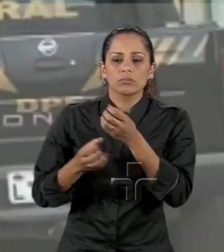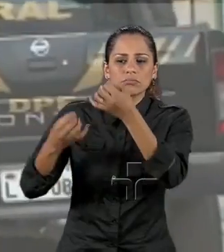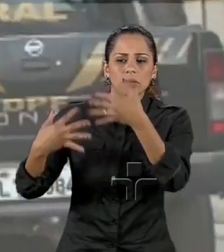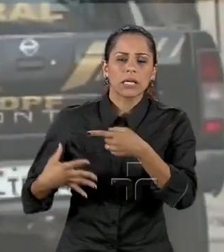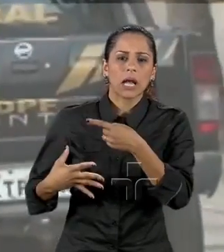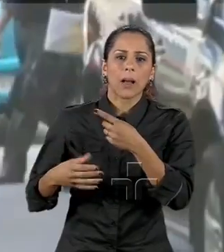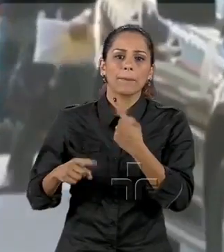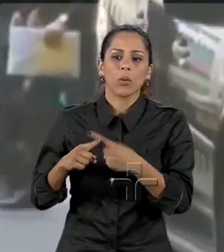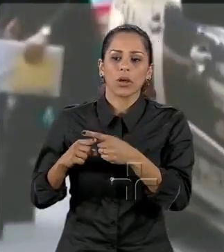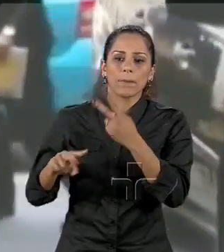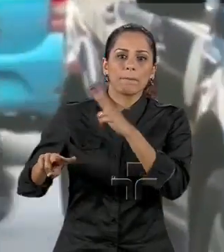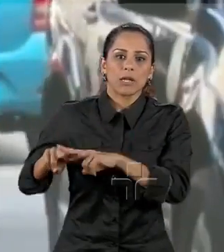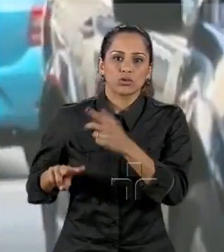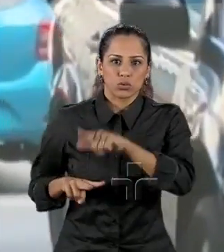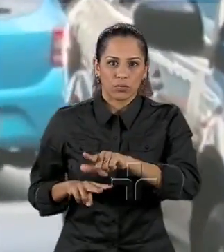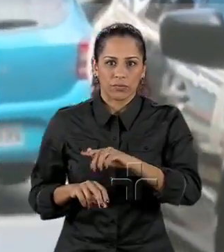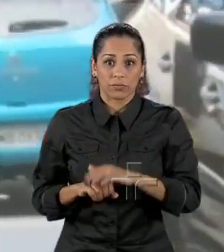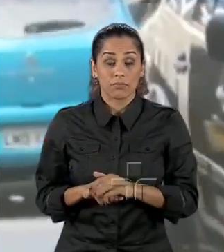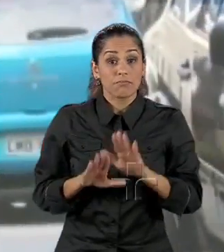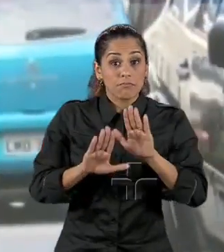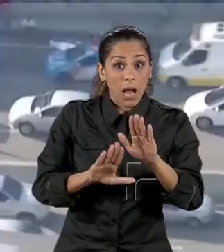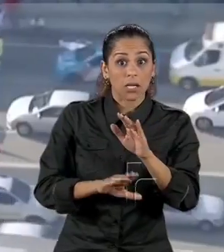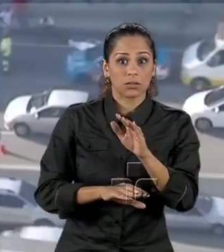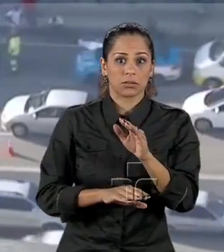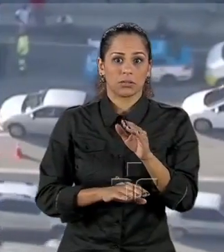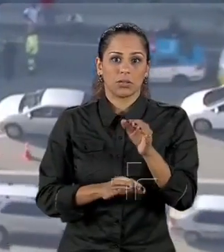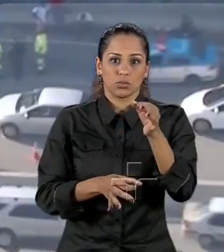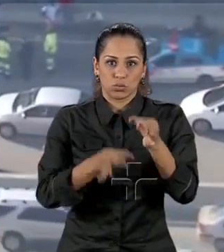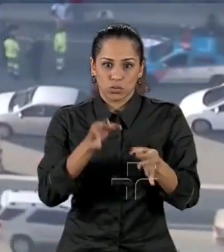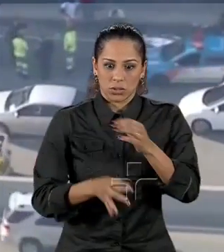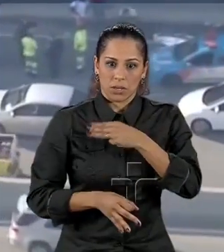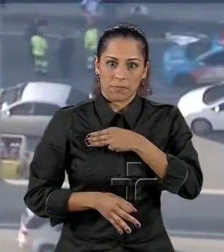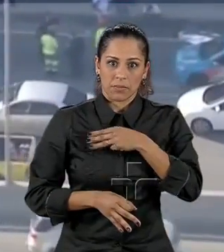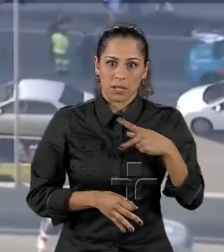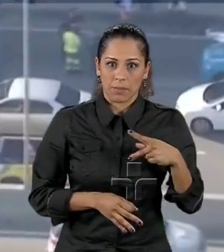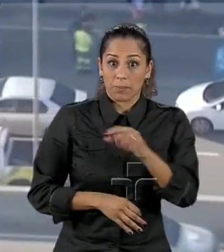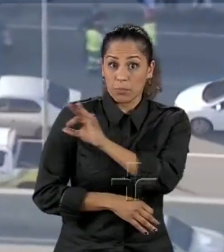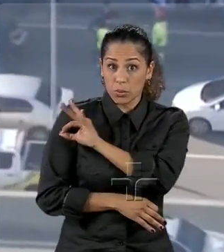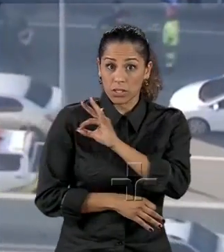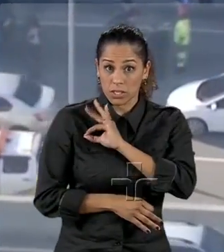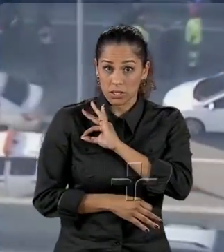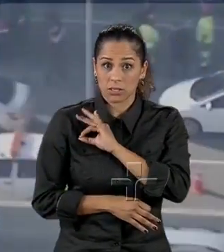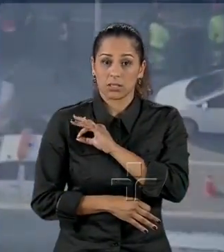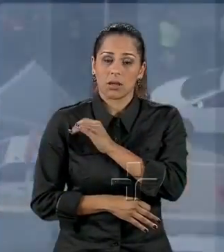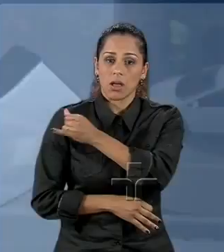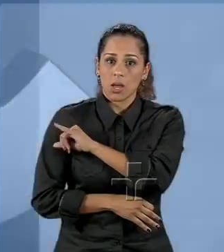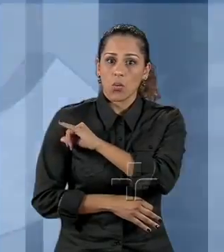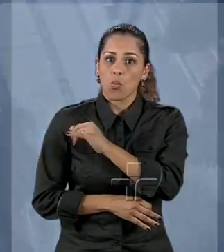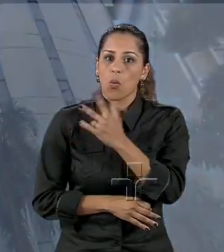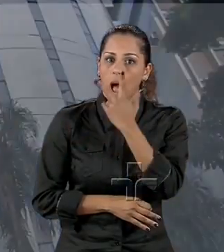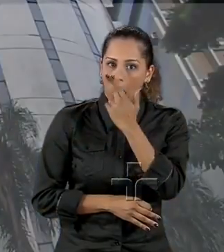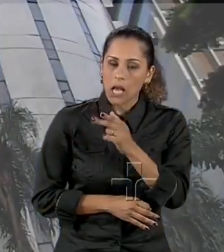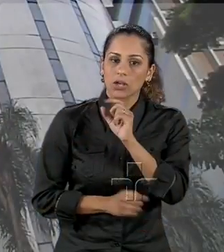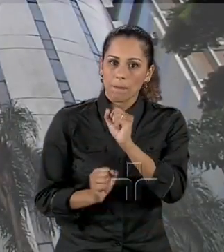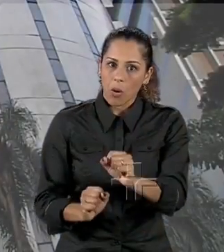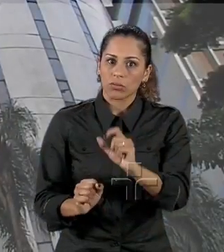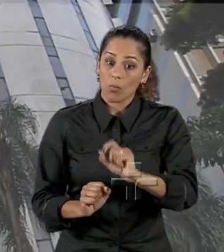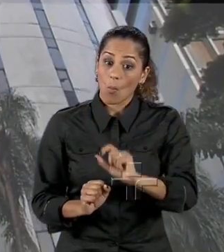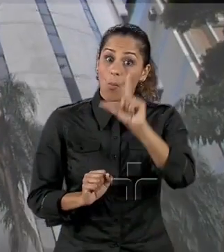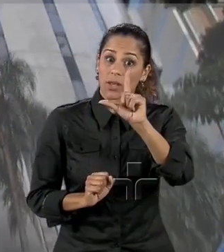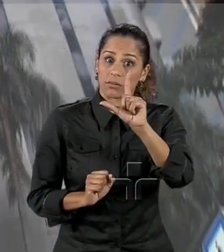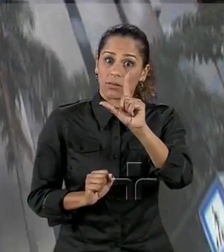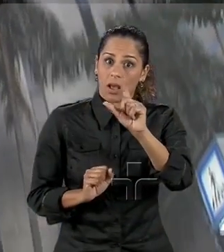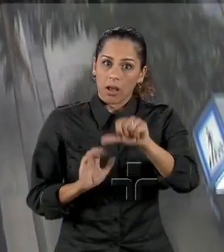Ministério Público e a Polícia do Rio acreditam que a ação pode aumentar o número de crimes no estado.